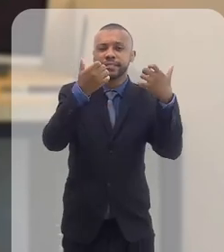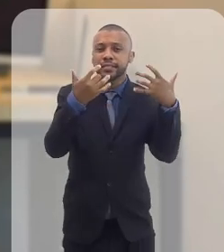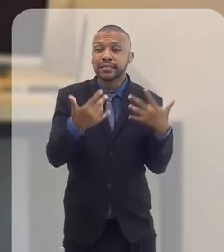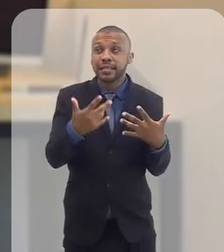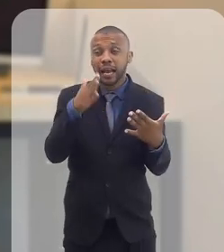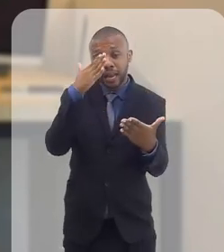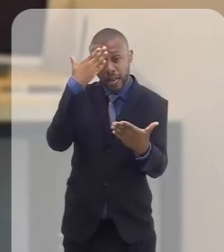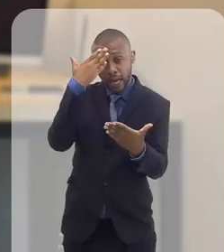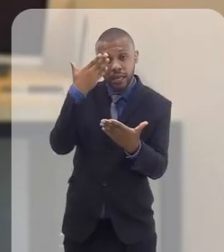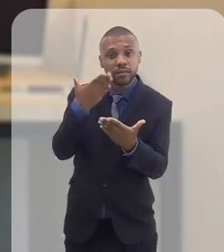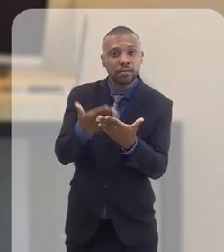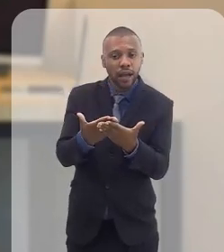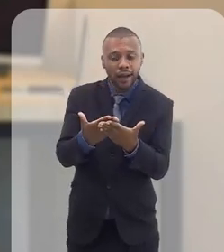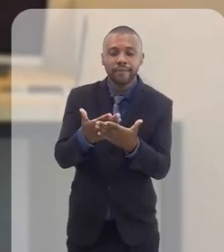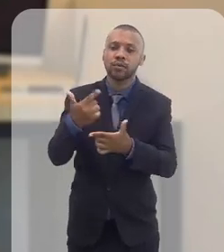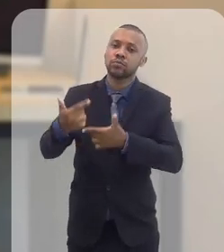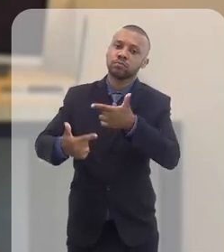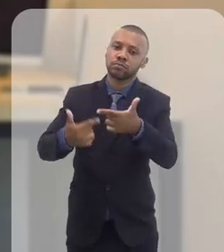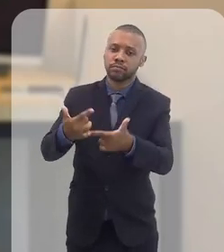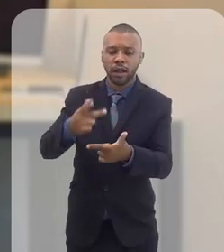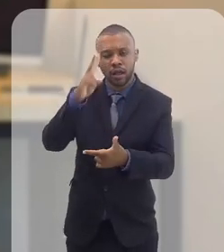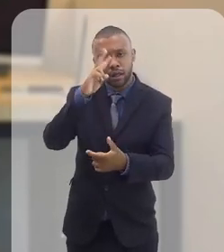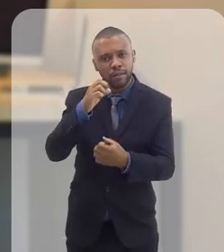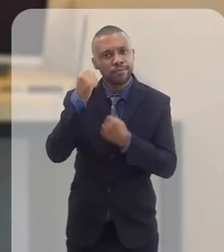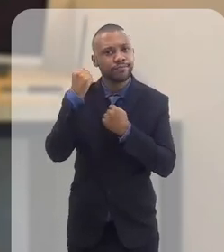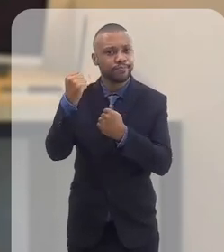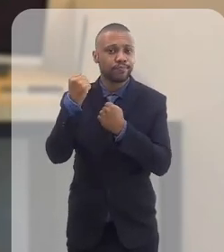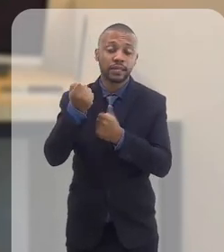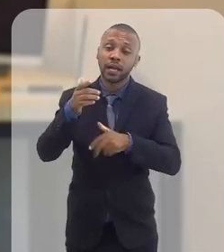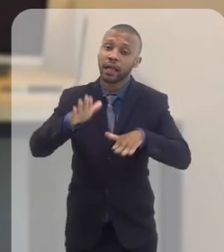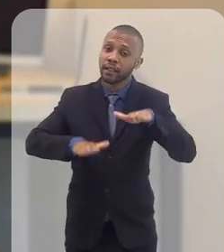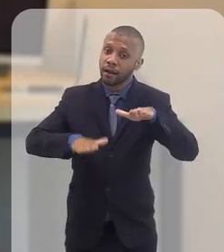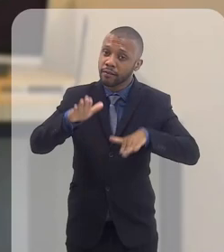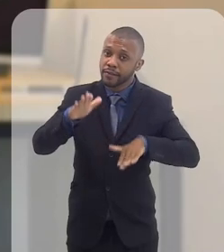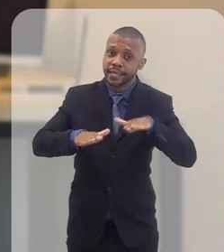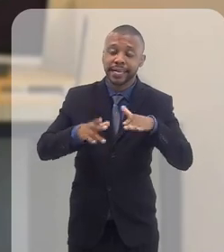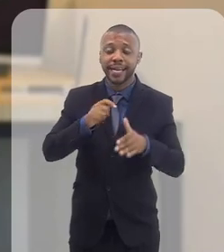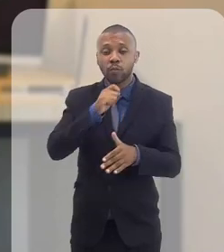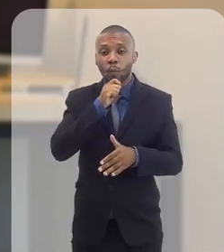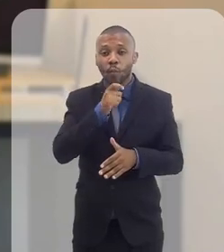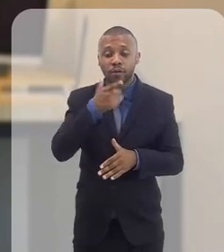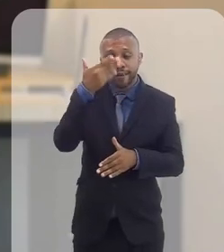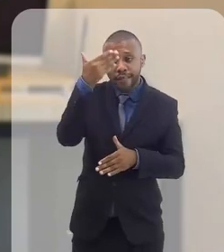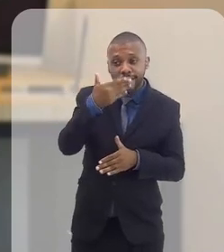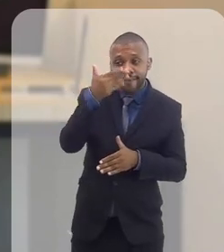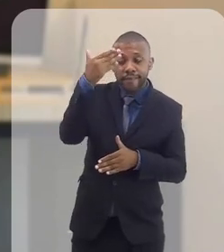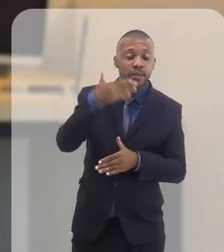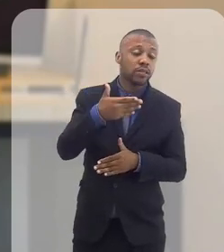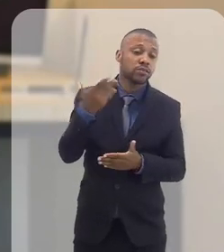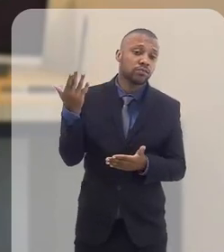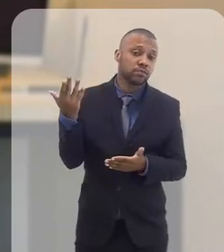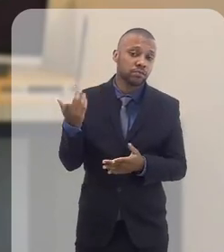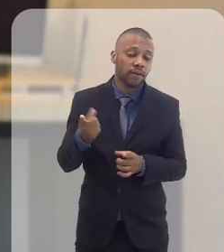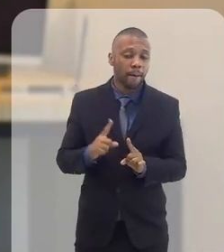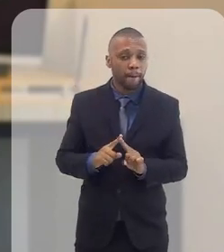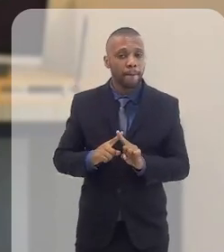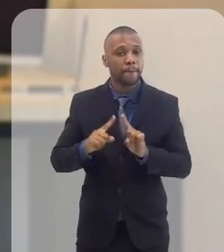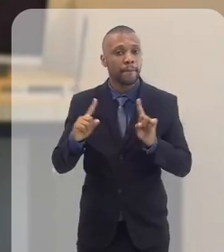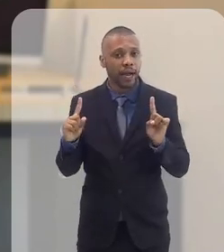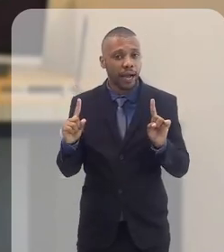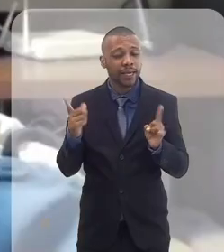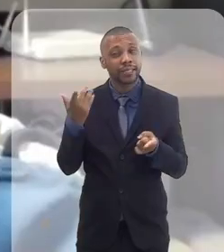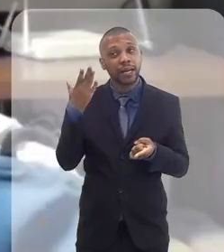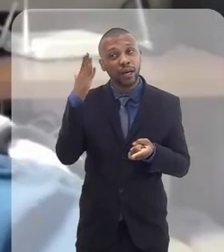diz, ele acreditava tanto no seu potencial que talvez ele não tivesse visto,